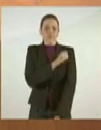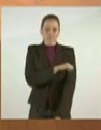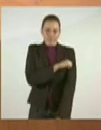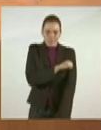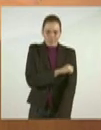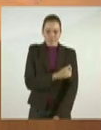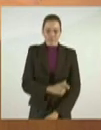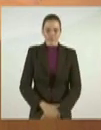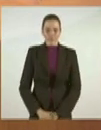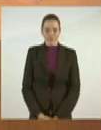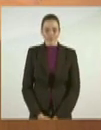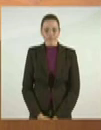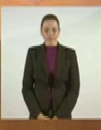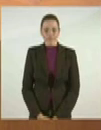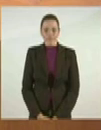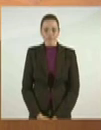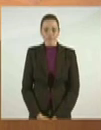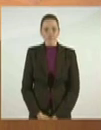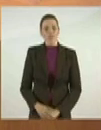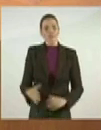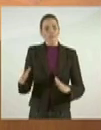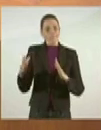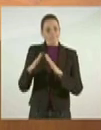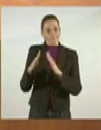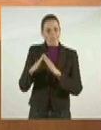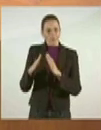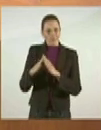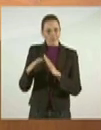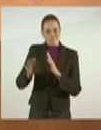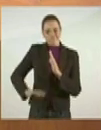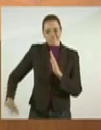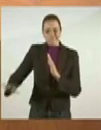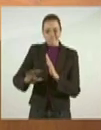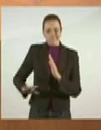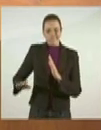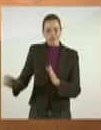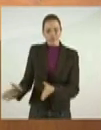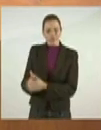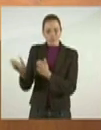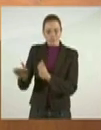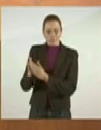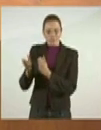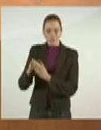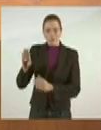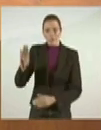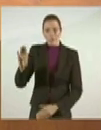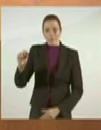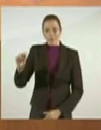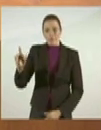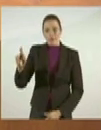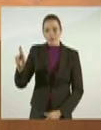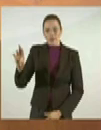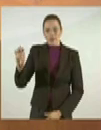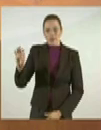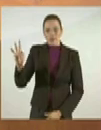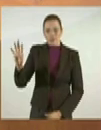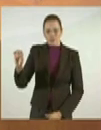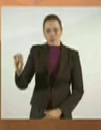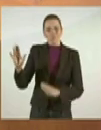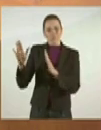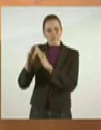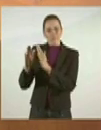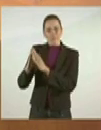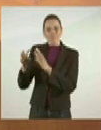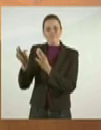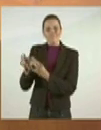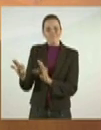aluna que mora no bairro Barreto na periferia de São Lu só uma porta e janela uma casa simples e